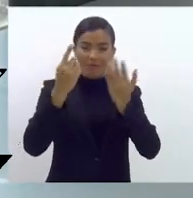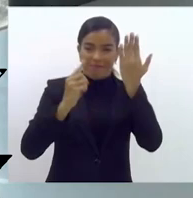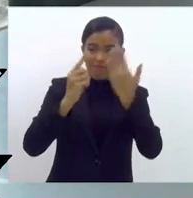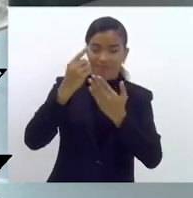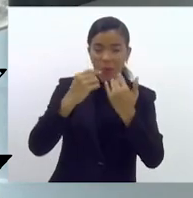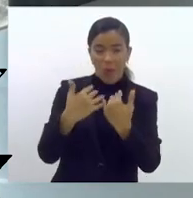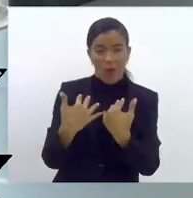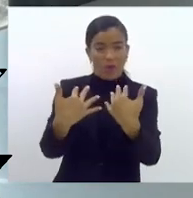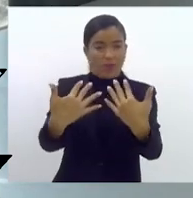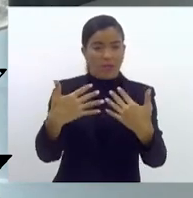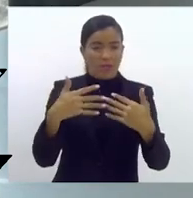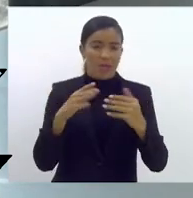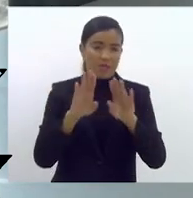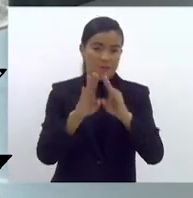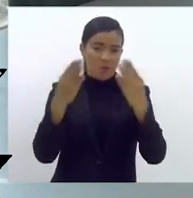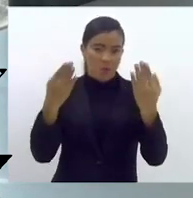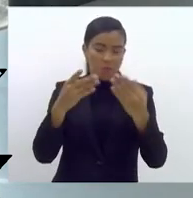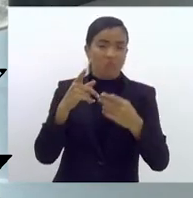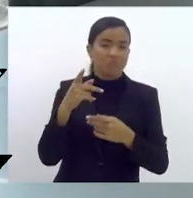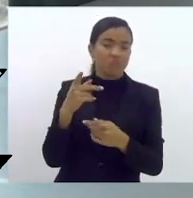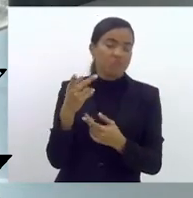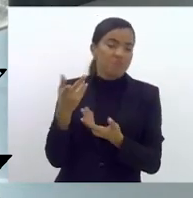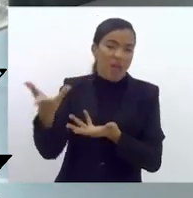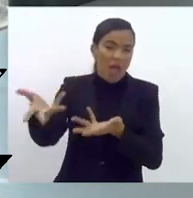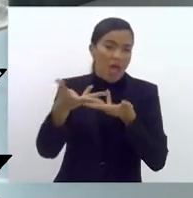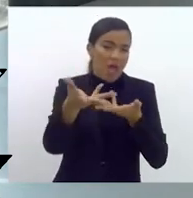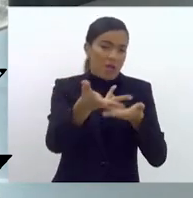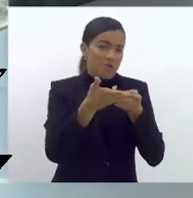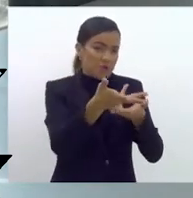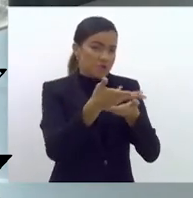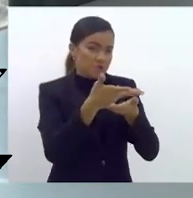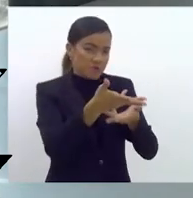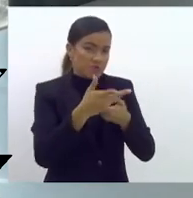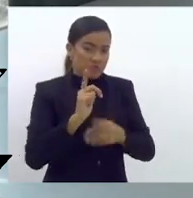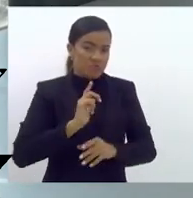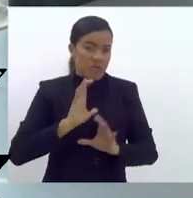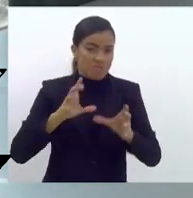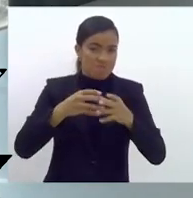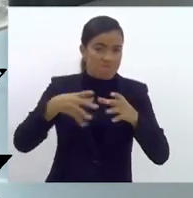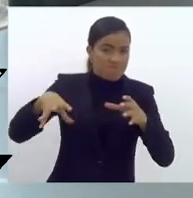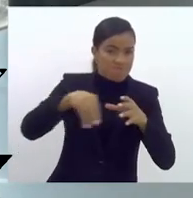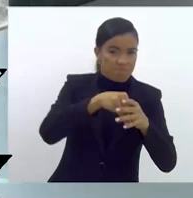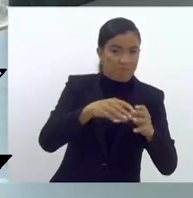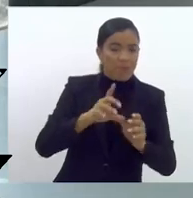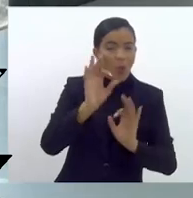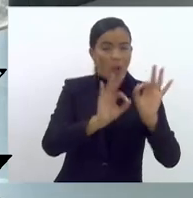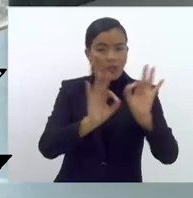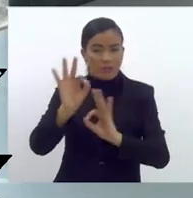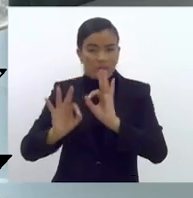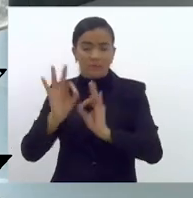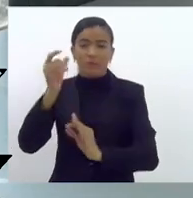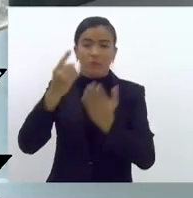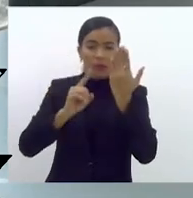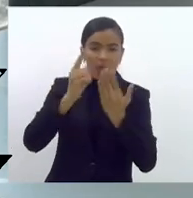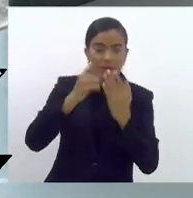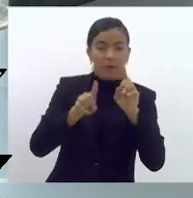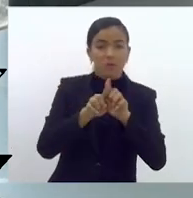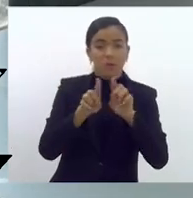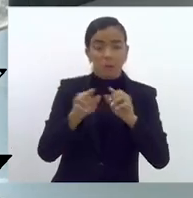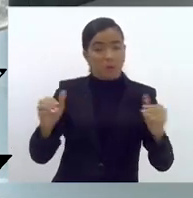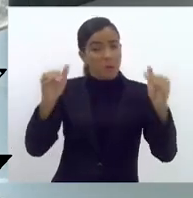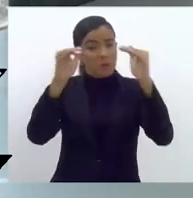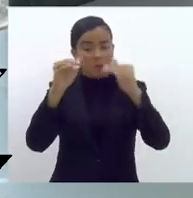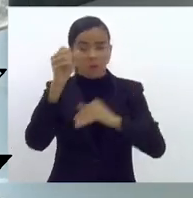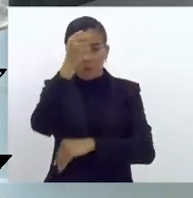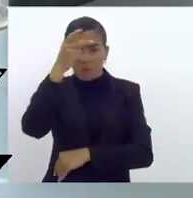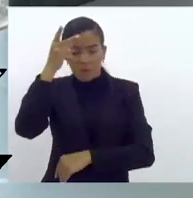pública com diversos convidados que fazem parte da de toda cadeia produtiva do e da organização também autoridades